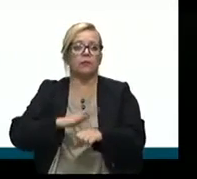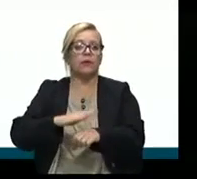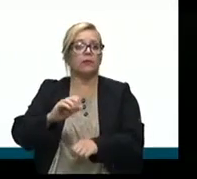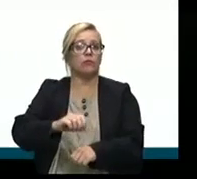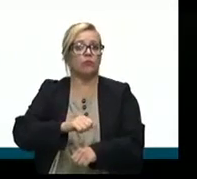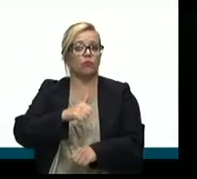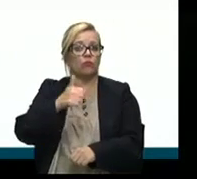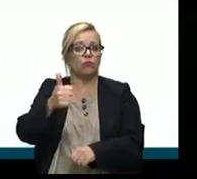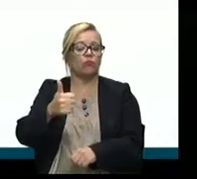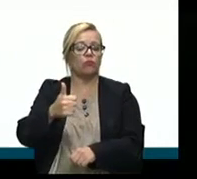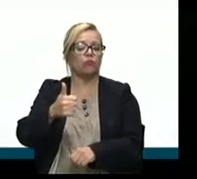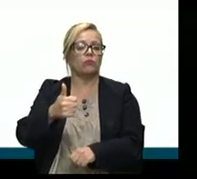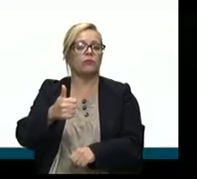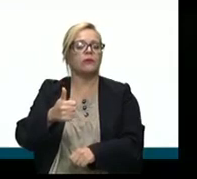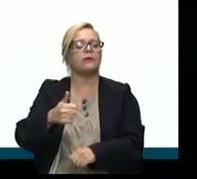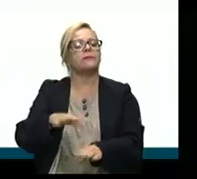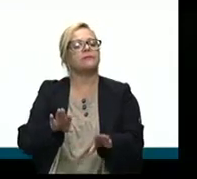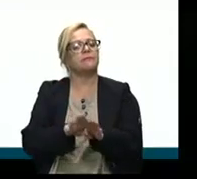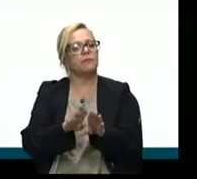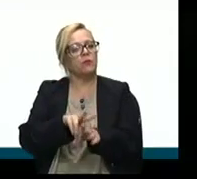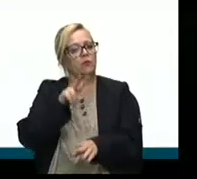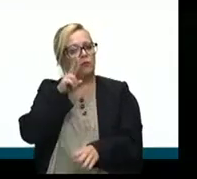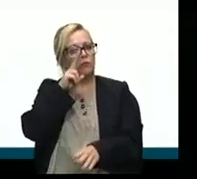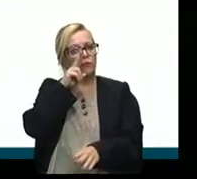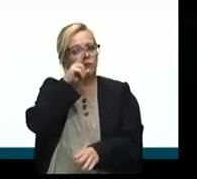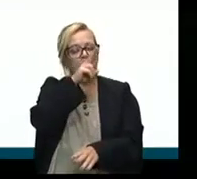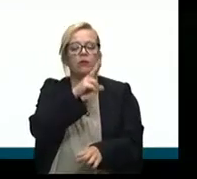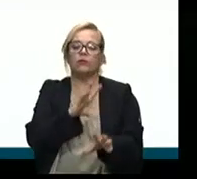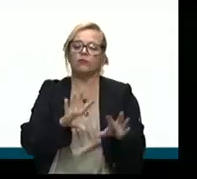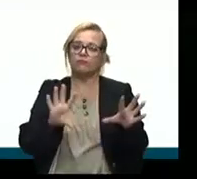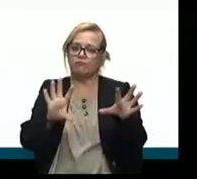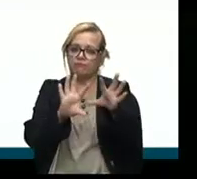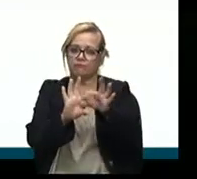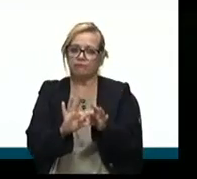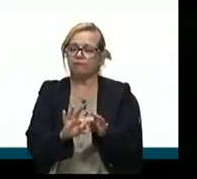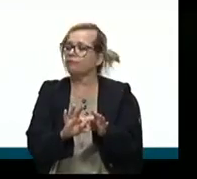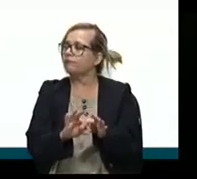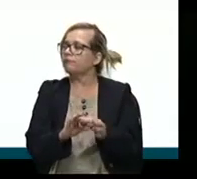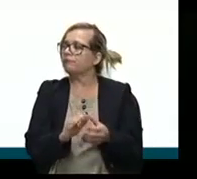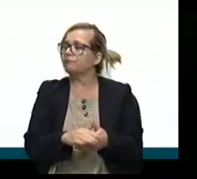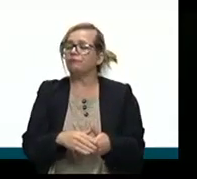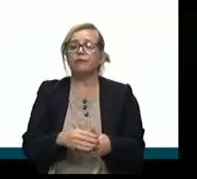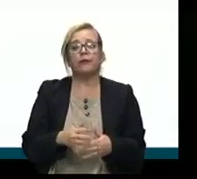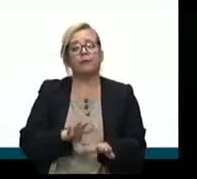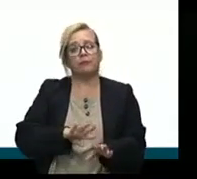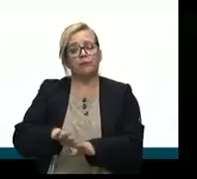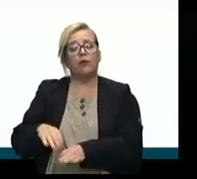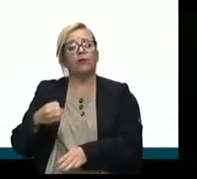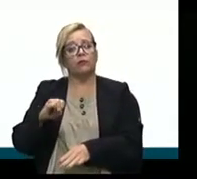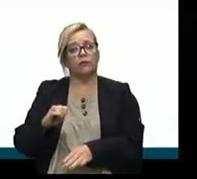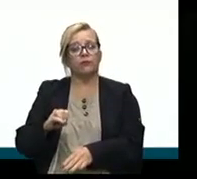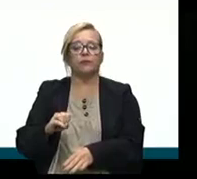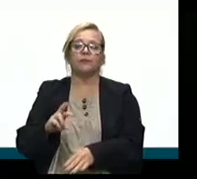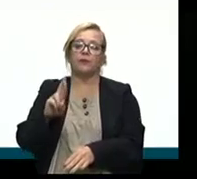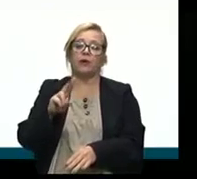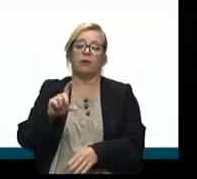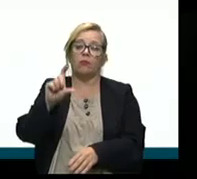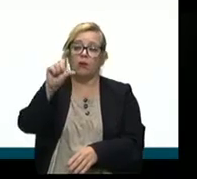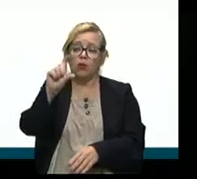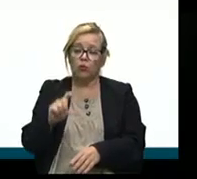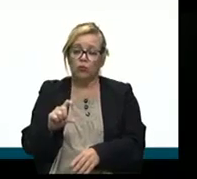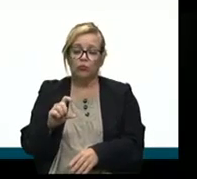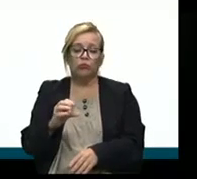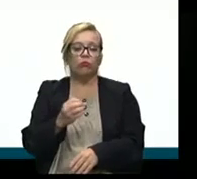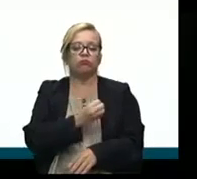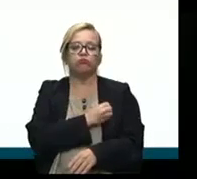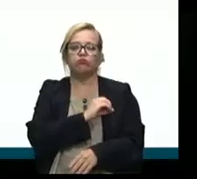1, mais fortemente as variáveis estarão correlacionadas. Agora, se o R for menor do que zero,